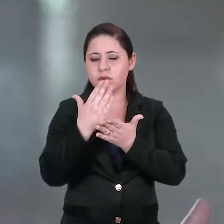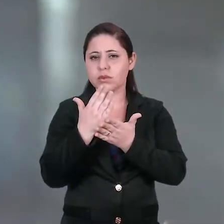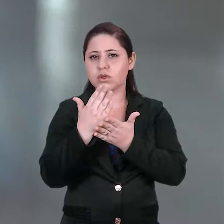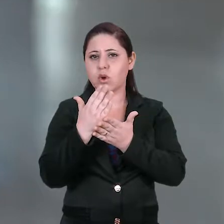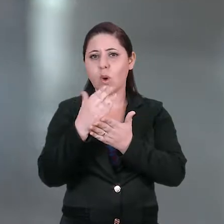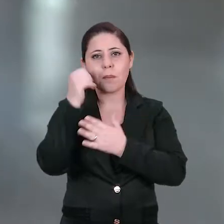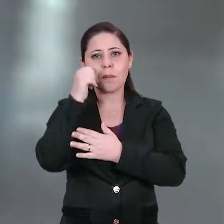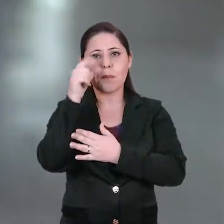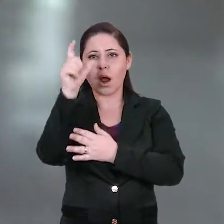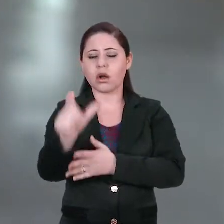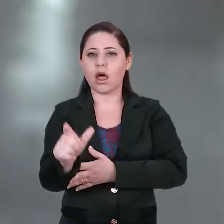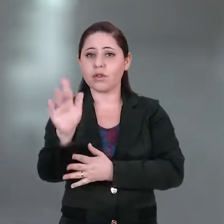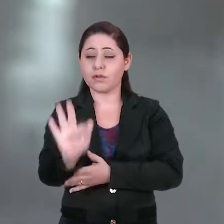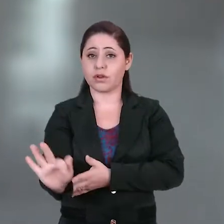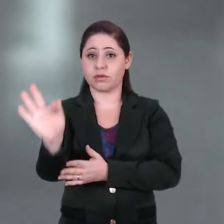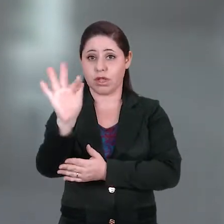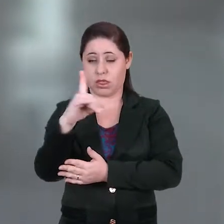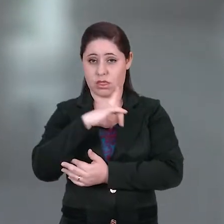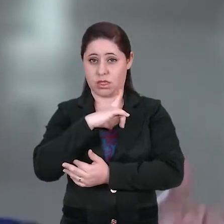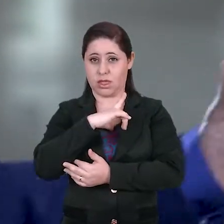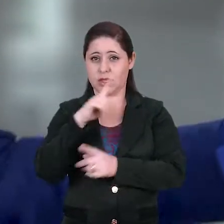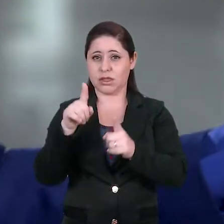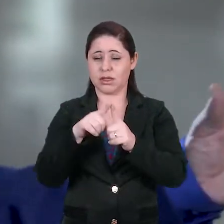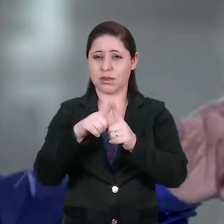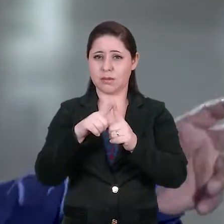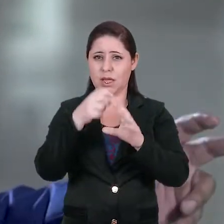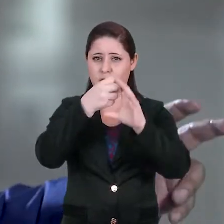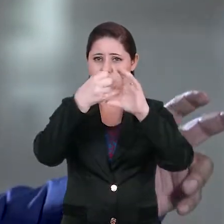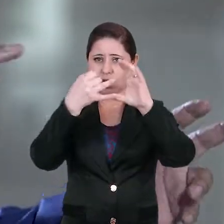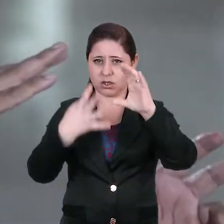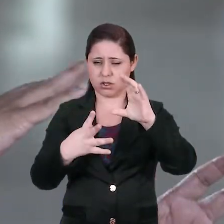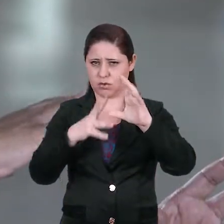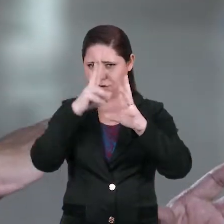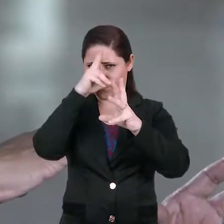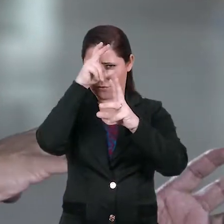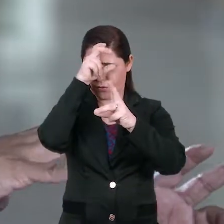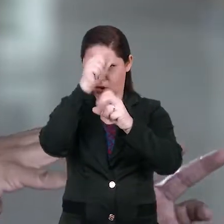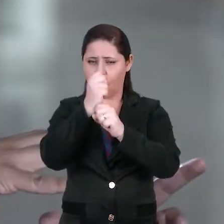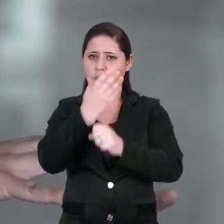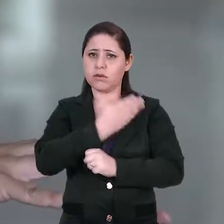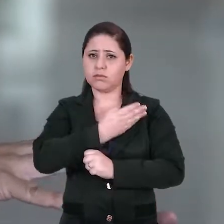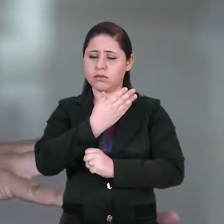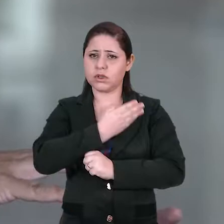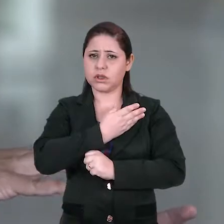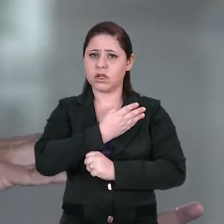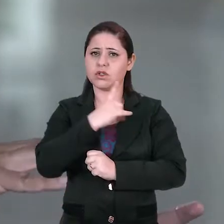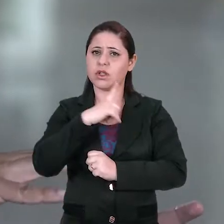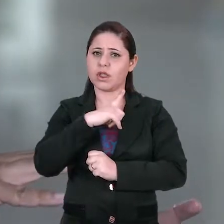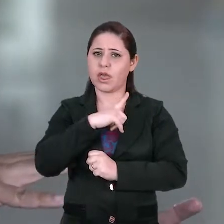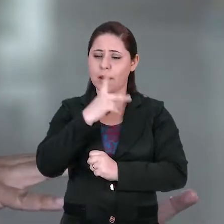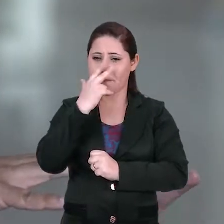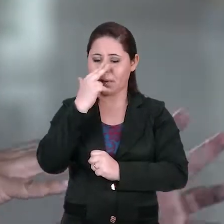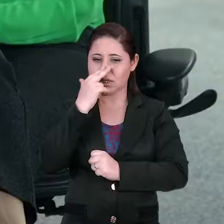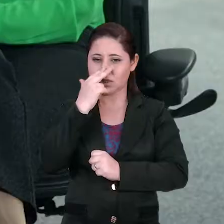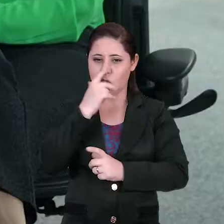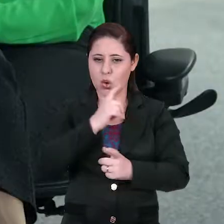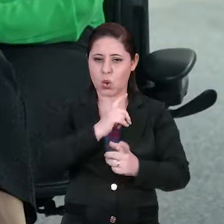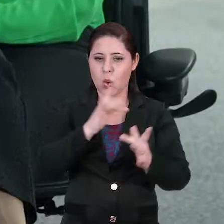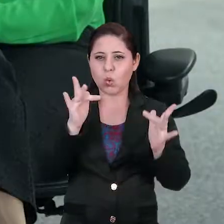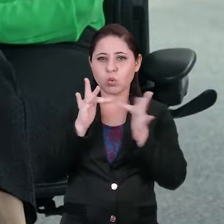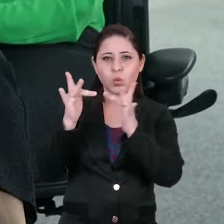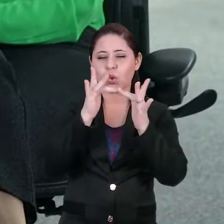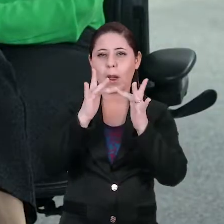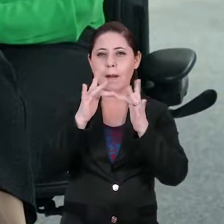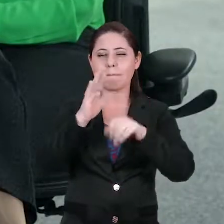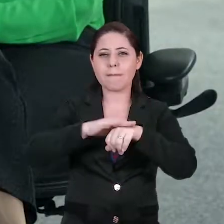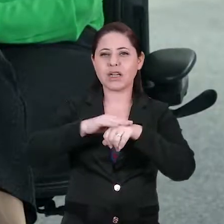inaugurou, digamos assim, o ingresso das mulheres na universidade, né? Você tem até uma característica muito forte em você tem amizades e vocês têm uns rituais também,